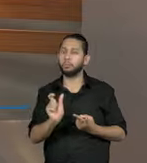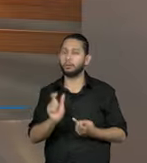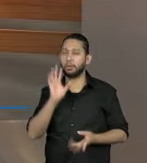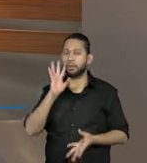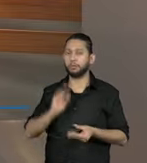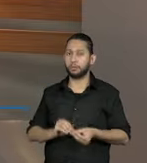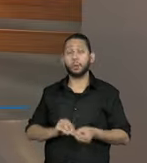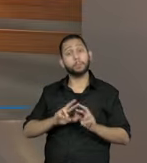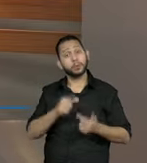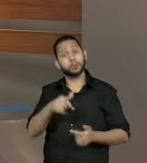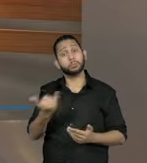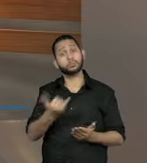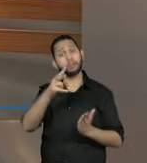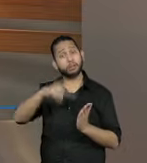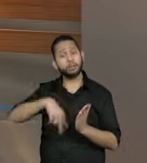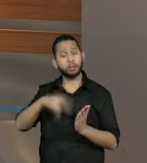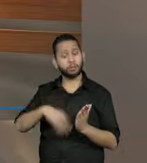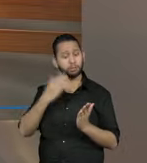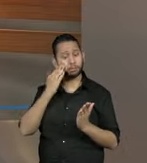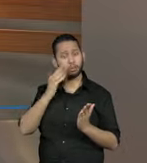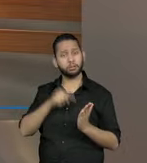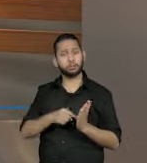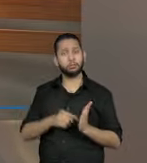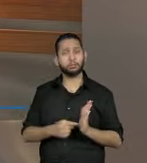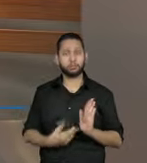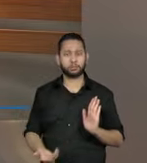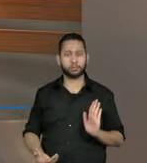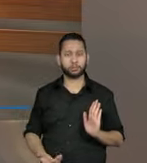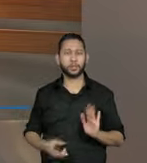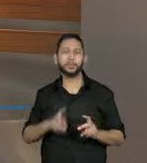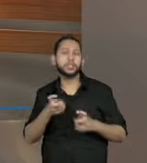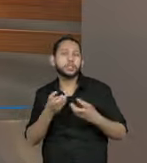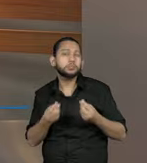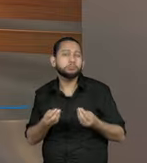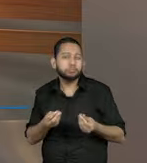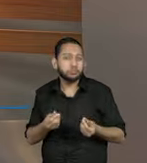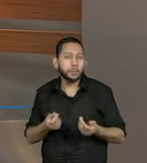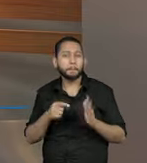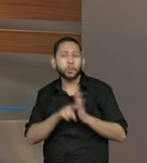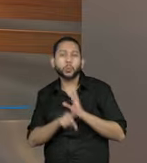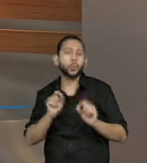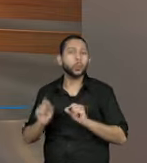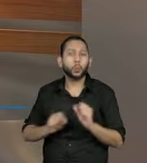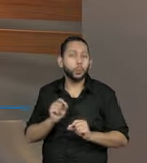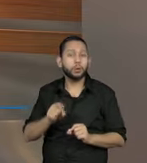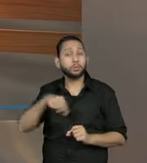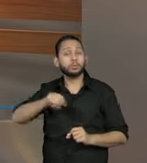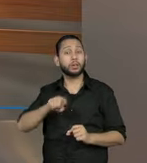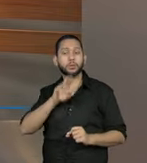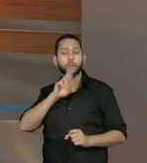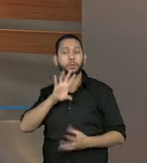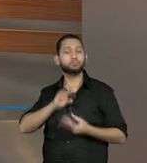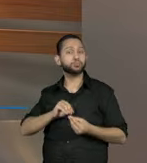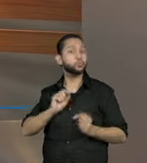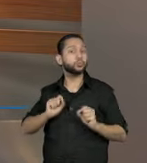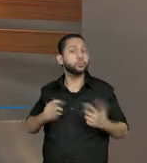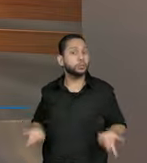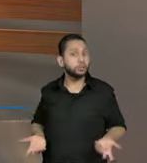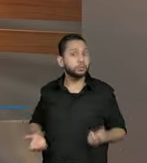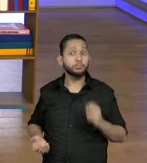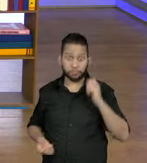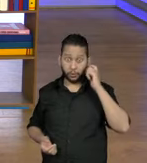o enunciado. Para você entender do que quer falar, qual é a pergunta, o que você precisa responder.